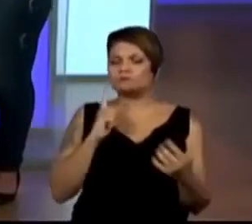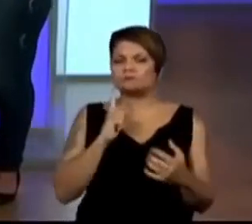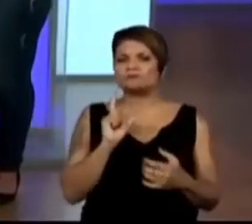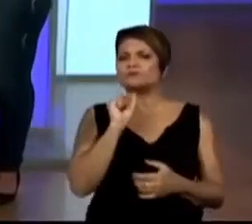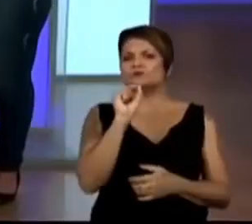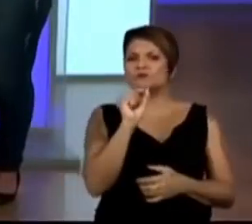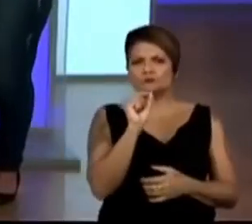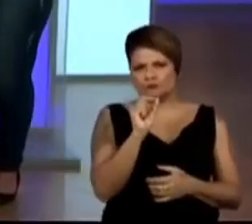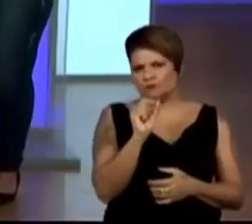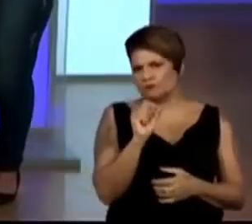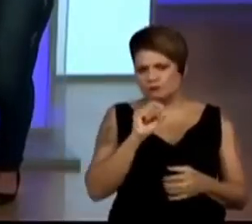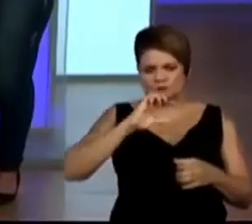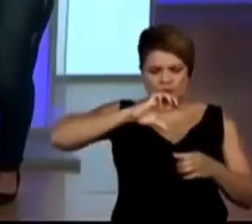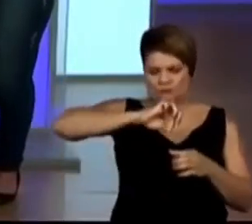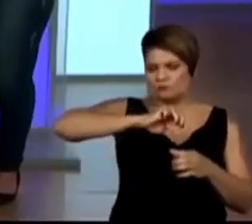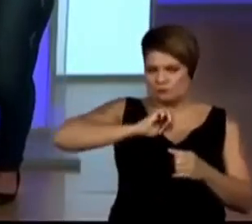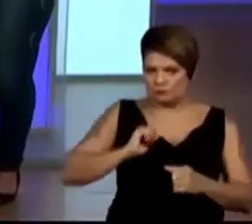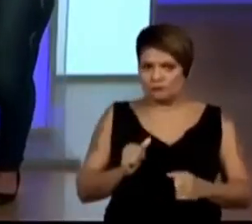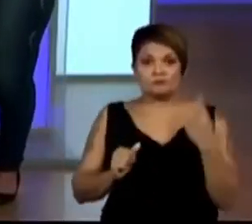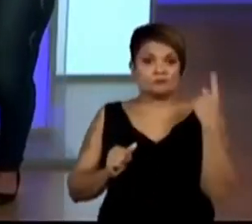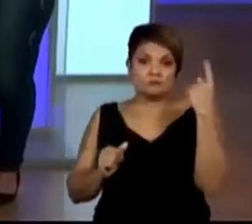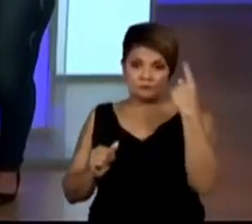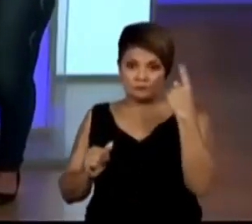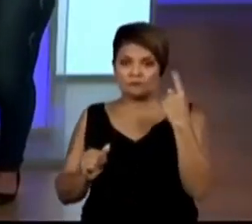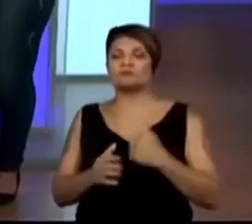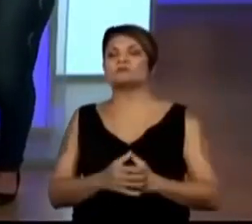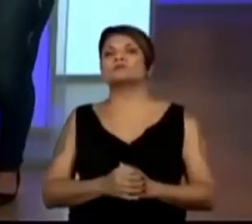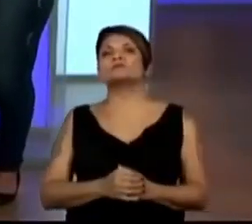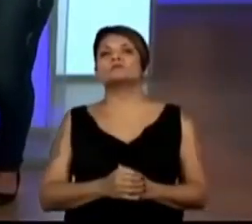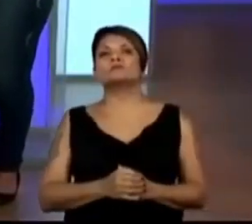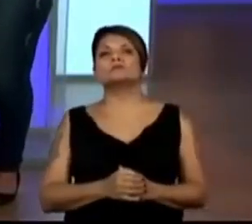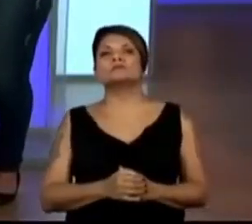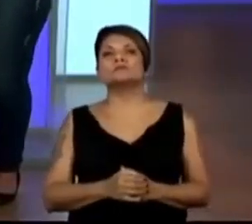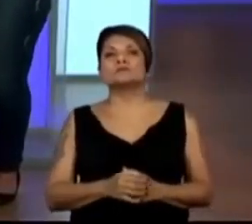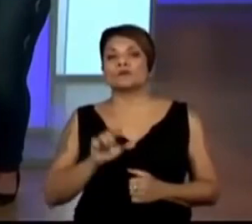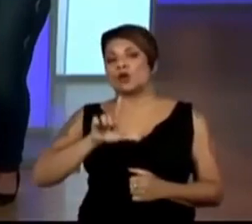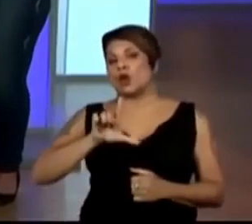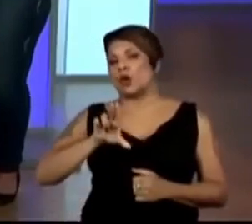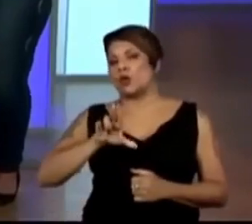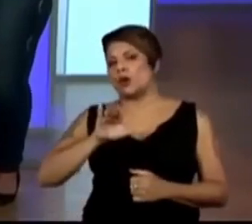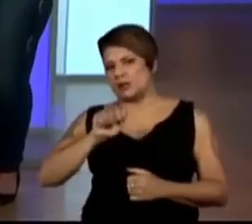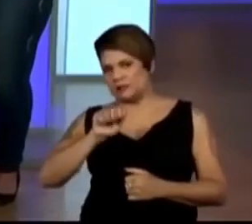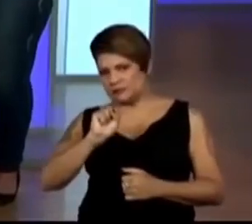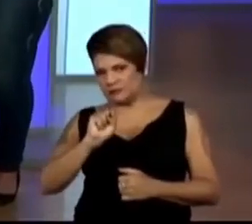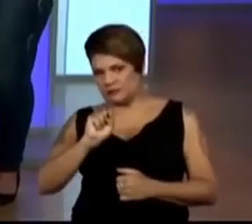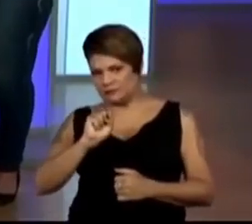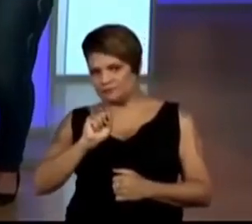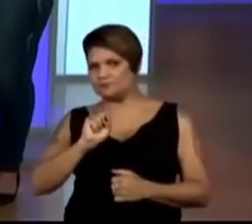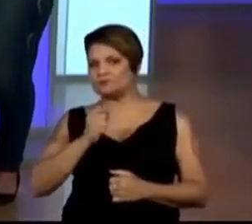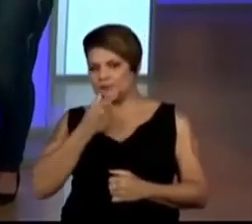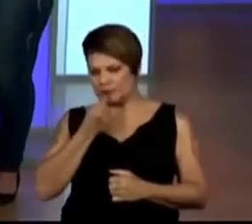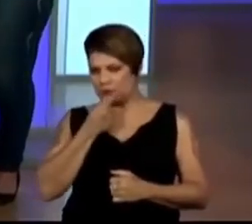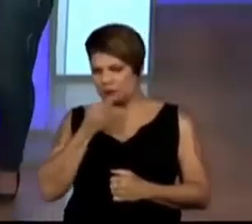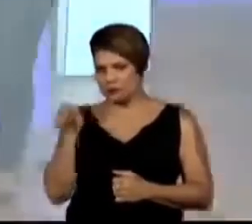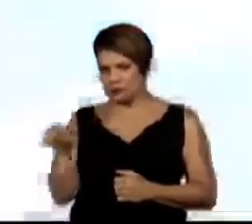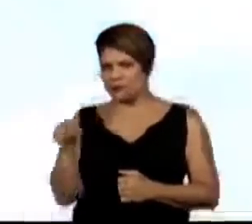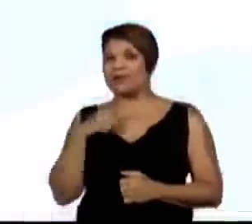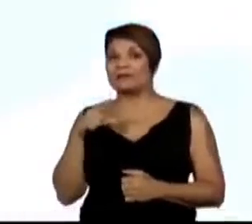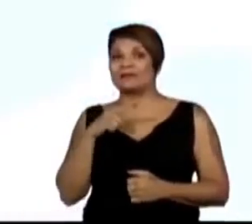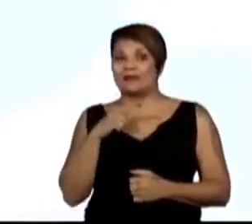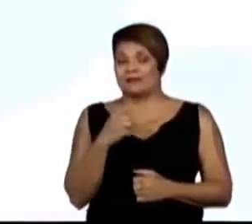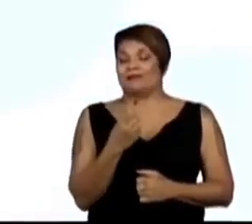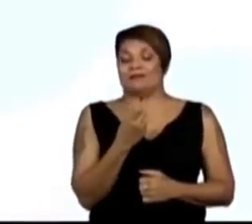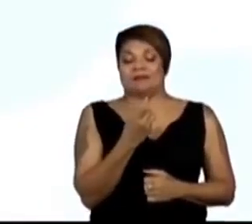da tampinha. E aí é a primeira situação problema. Ó, o Lucas tem 13